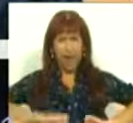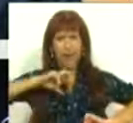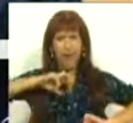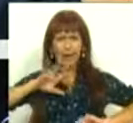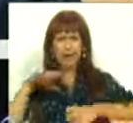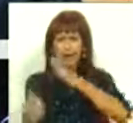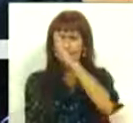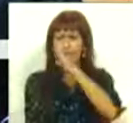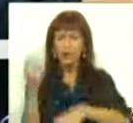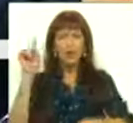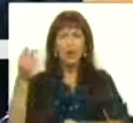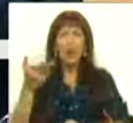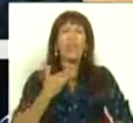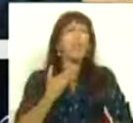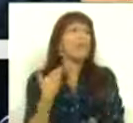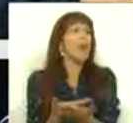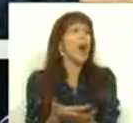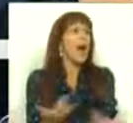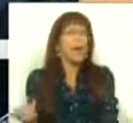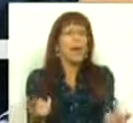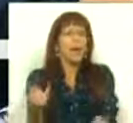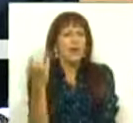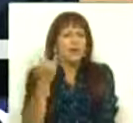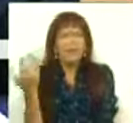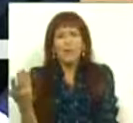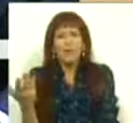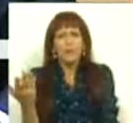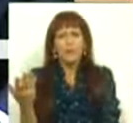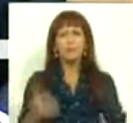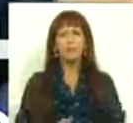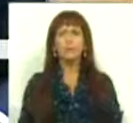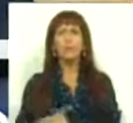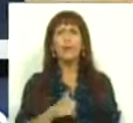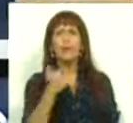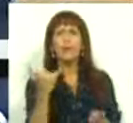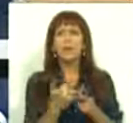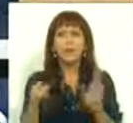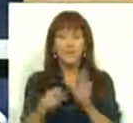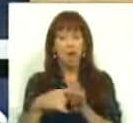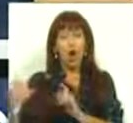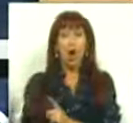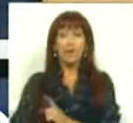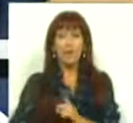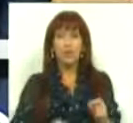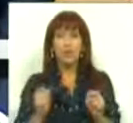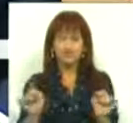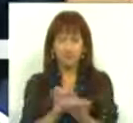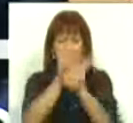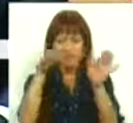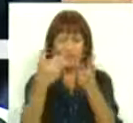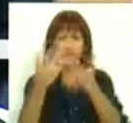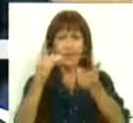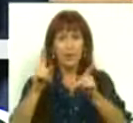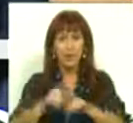riqueza criada e não endividando-nos de forma artificial. Segunda premissa que importa